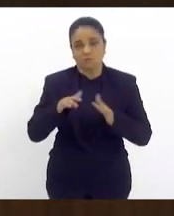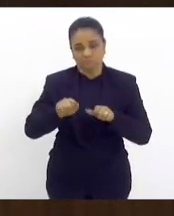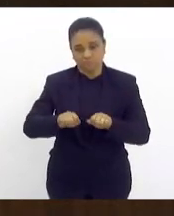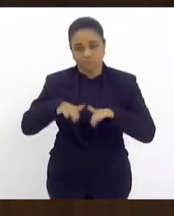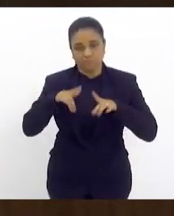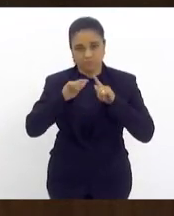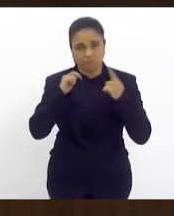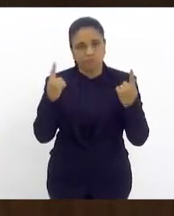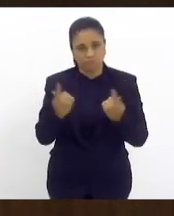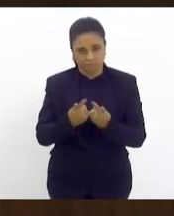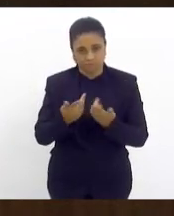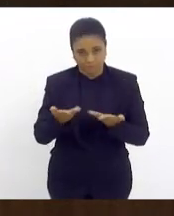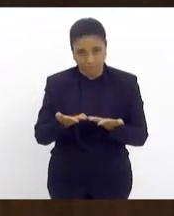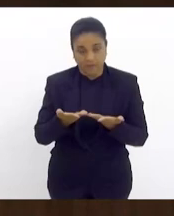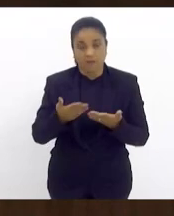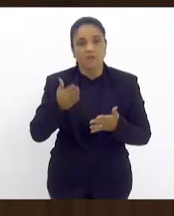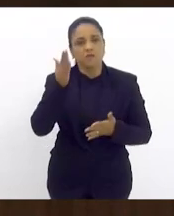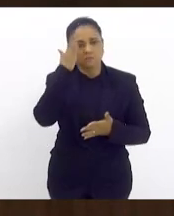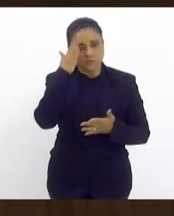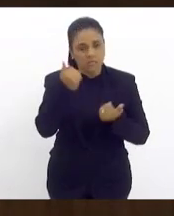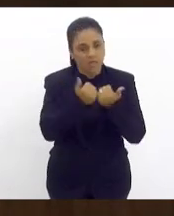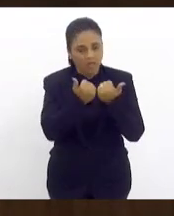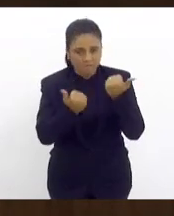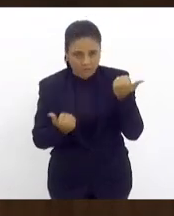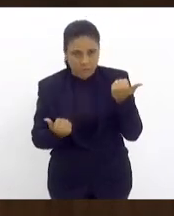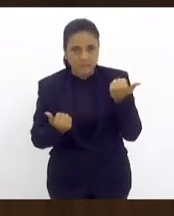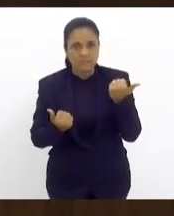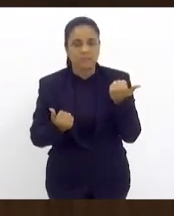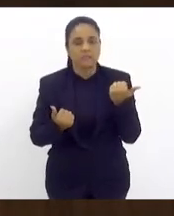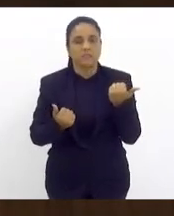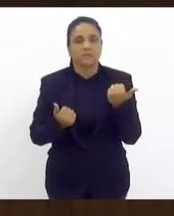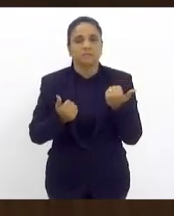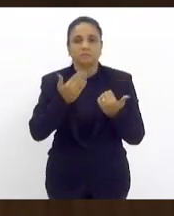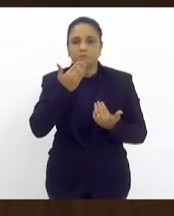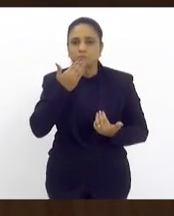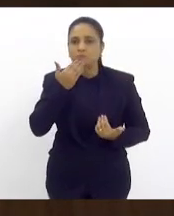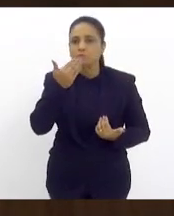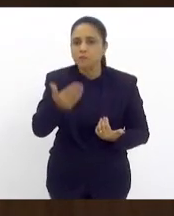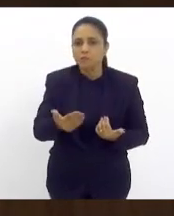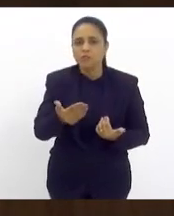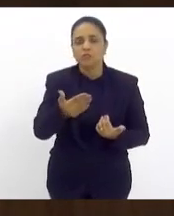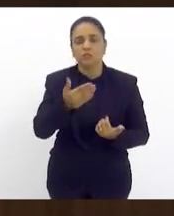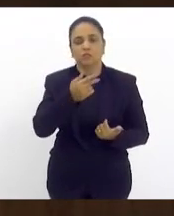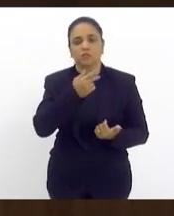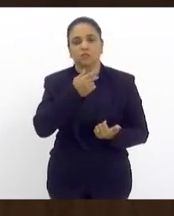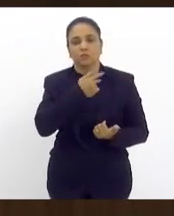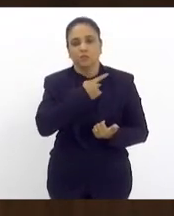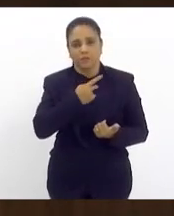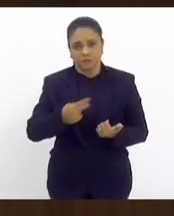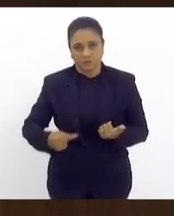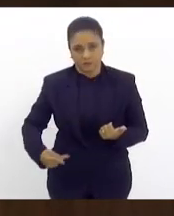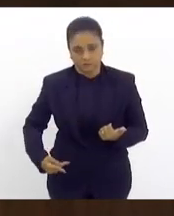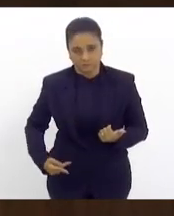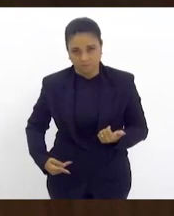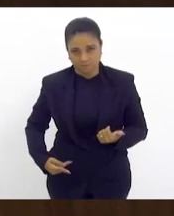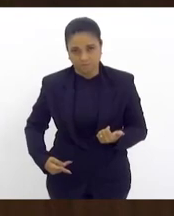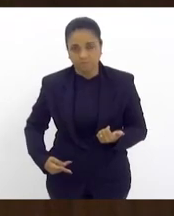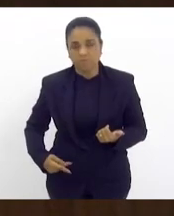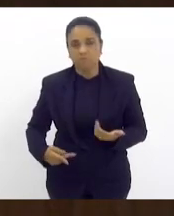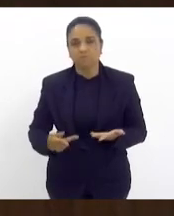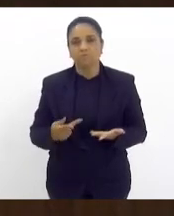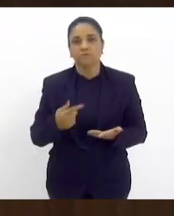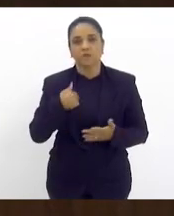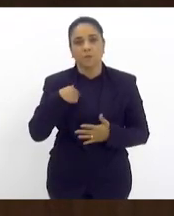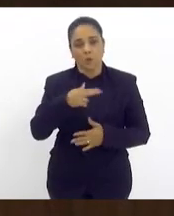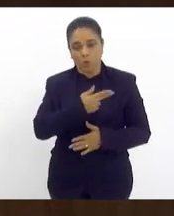vice-presidente da casa então tô solicitando aqui em meu nome e garanto